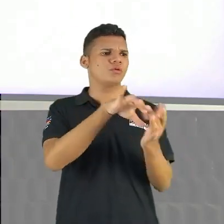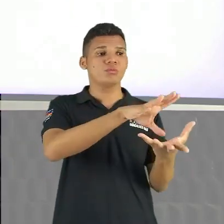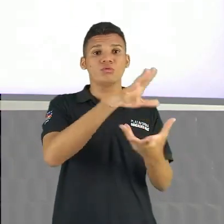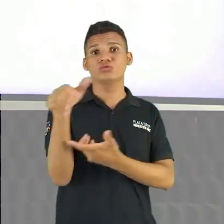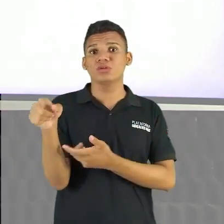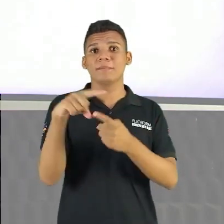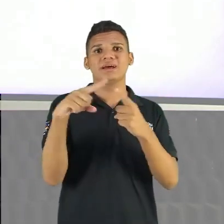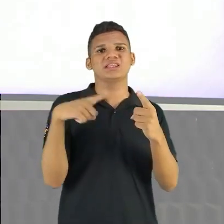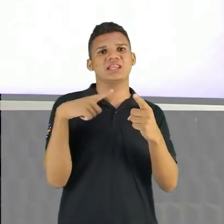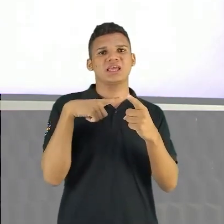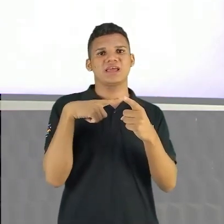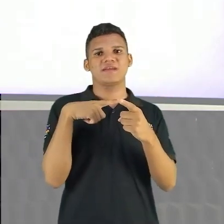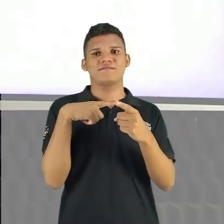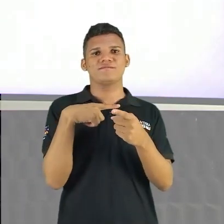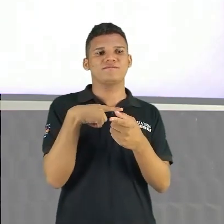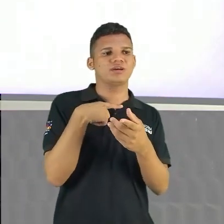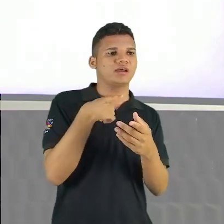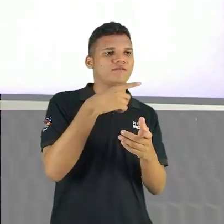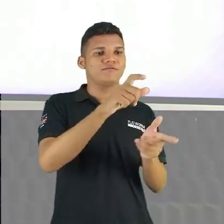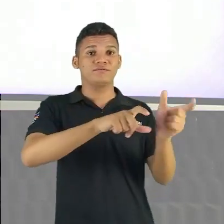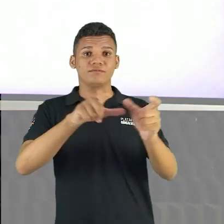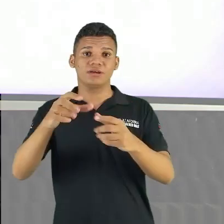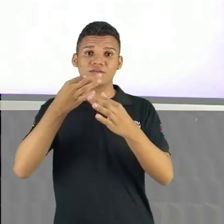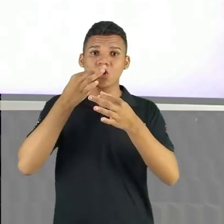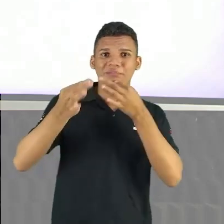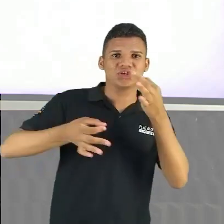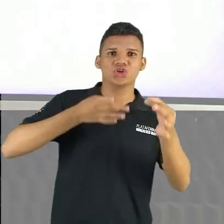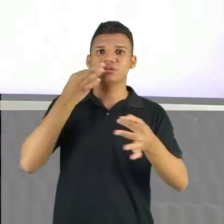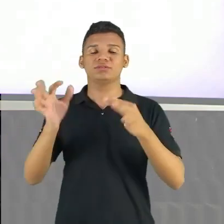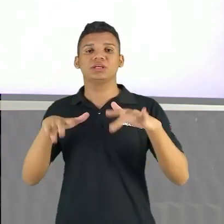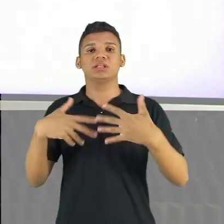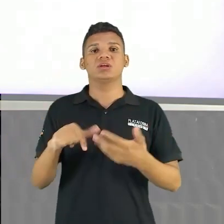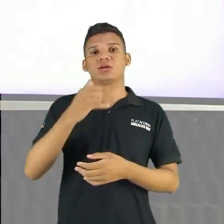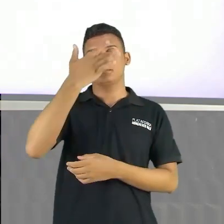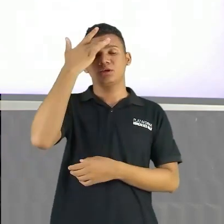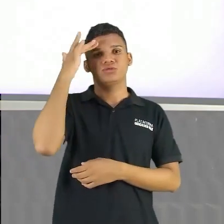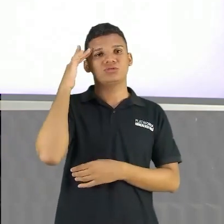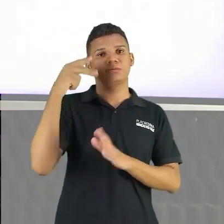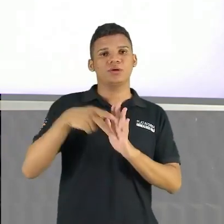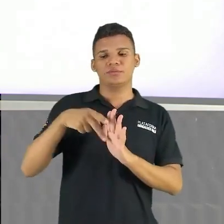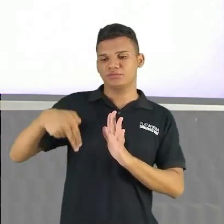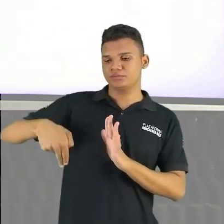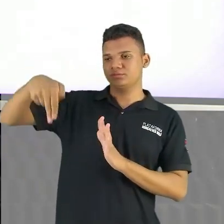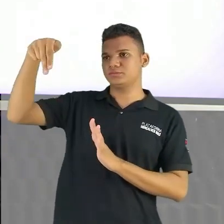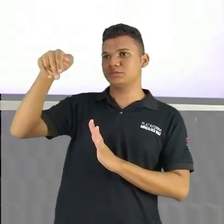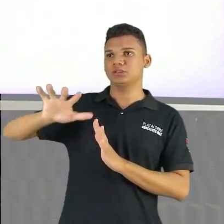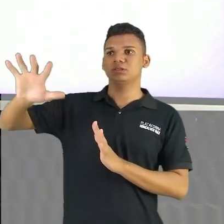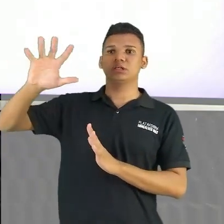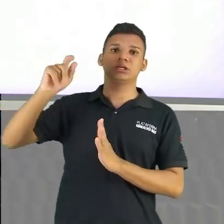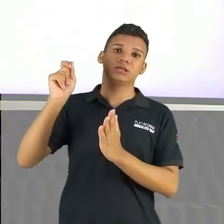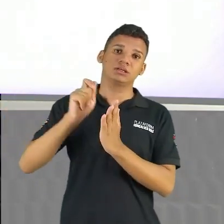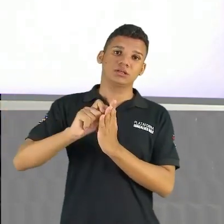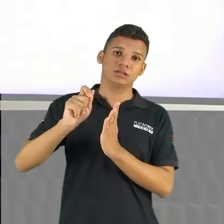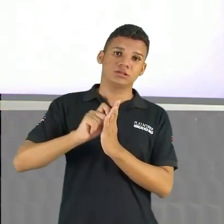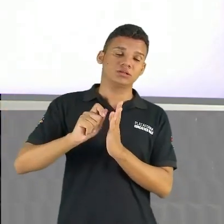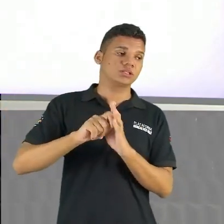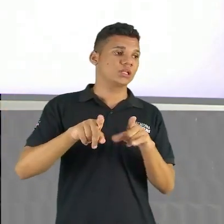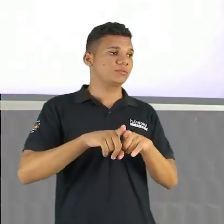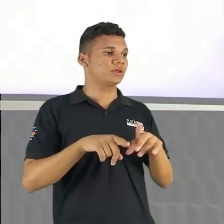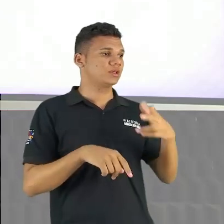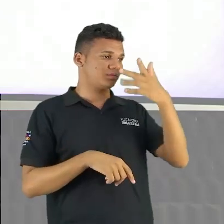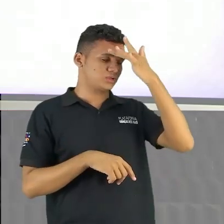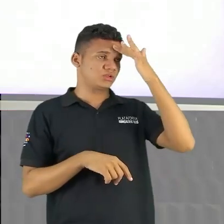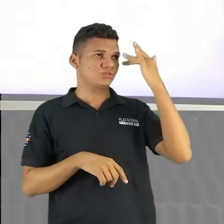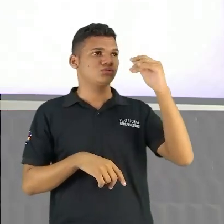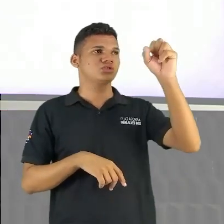temos ali diversas opiniões Então as pessoas do nordeste vão escrever de um jeito as pessoas do Sul vão